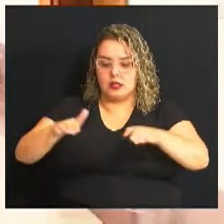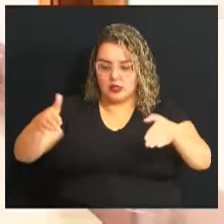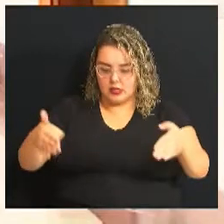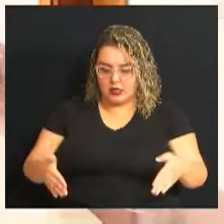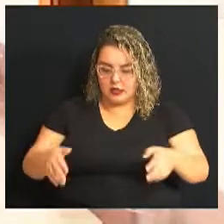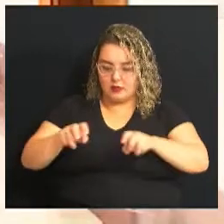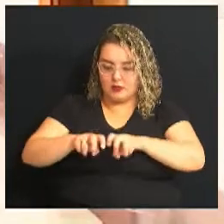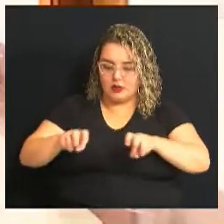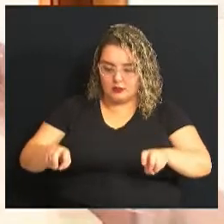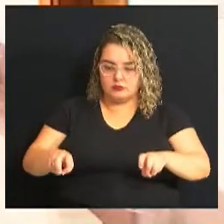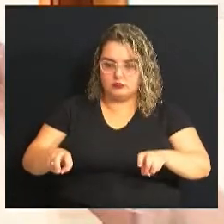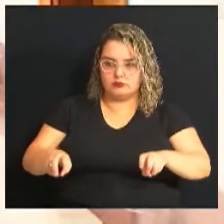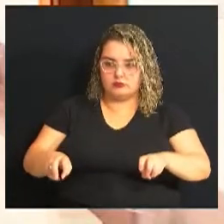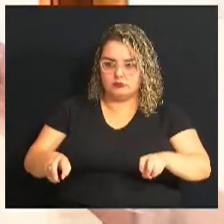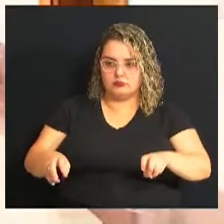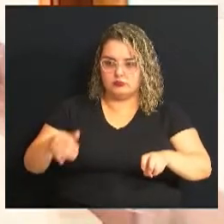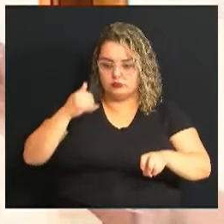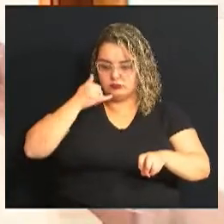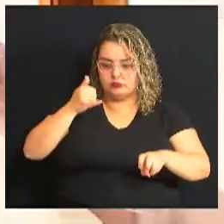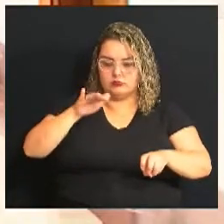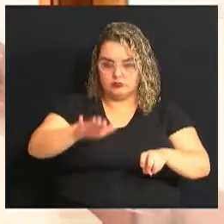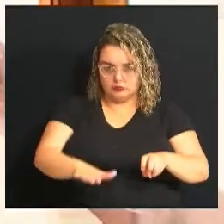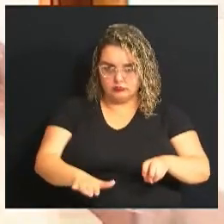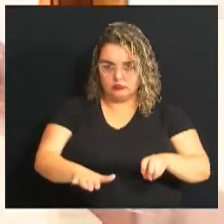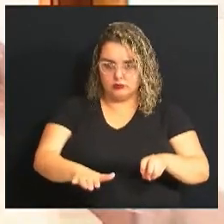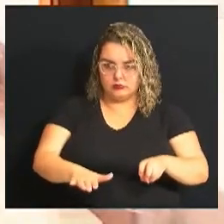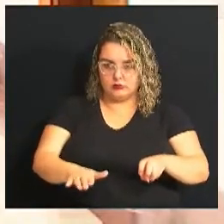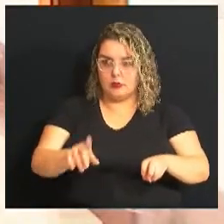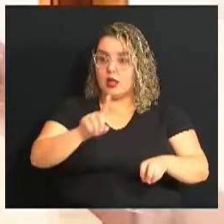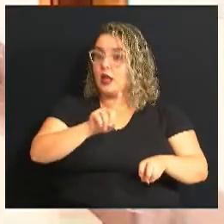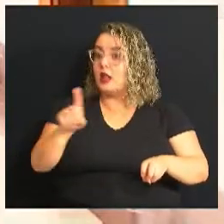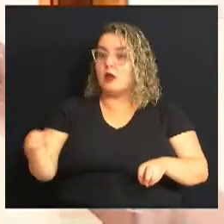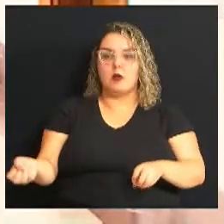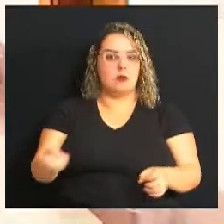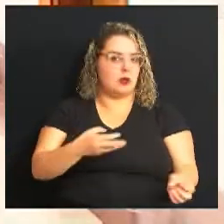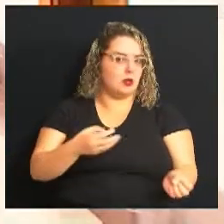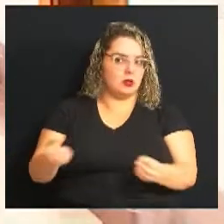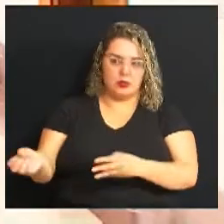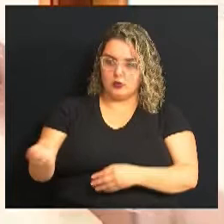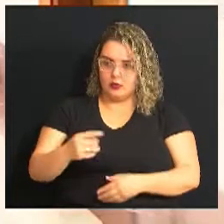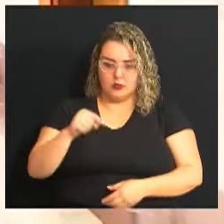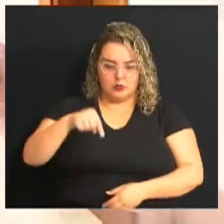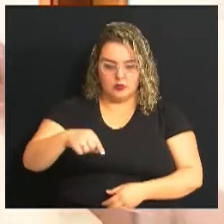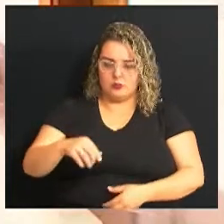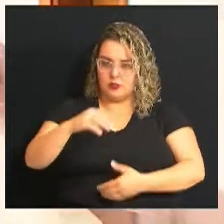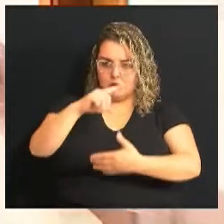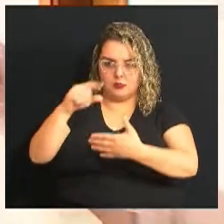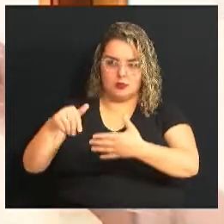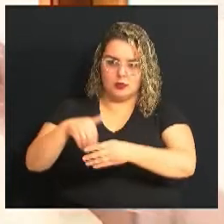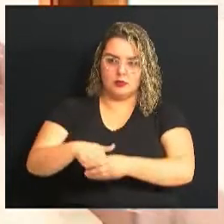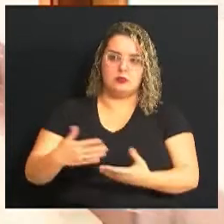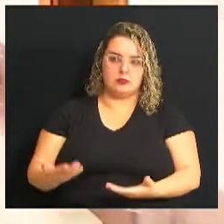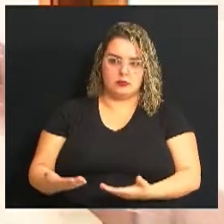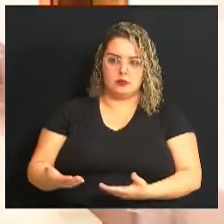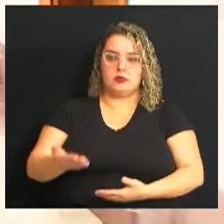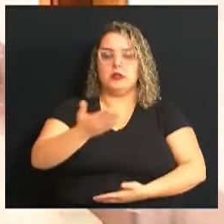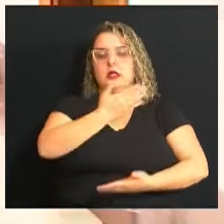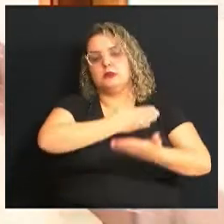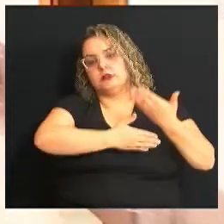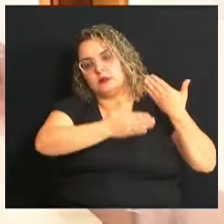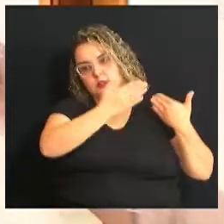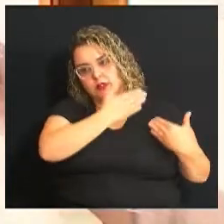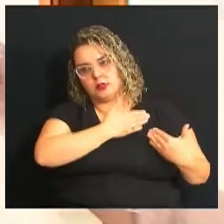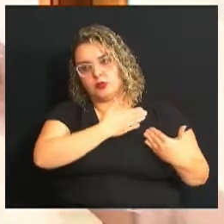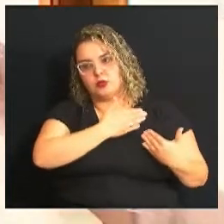tá? Reforço que isso não é uma novidade para essas eleições. Mesmo nas eleições anteriores,